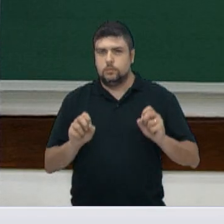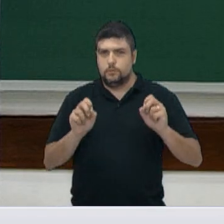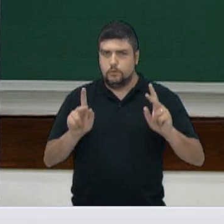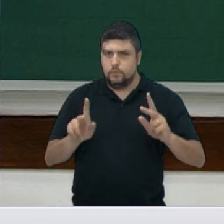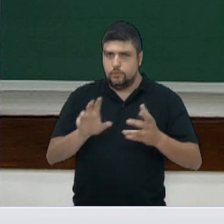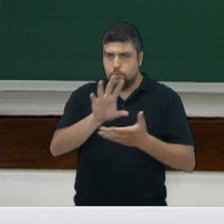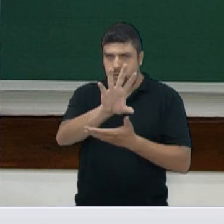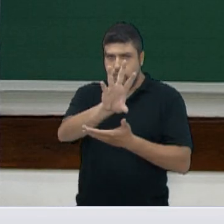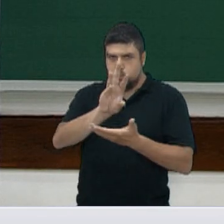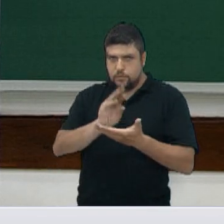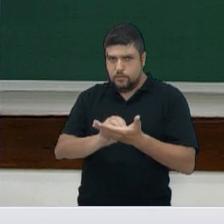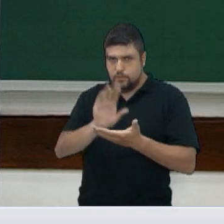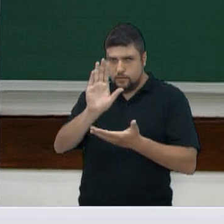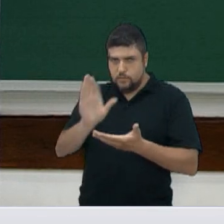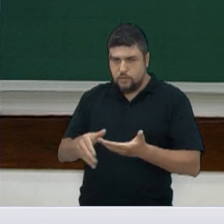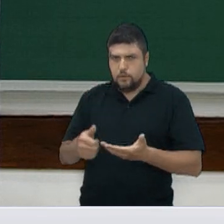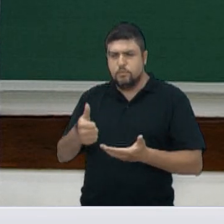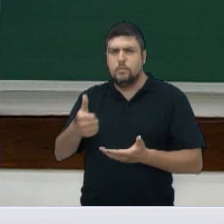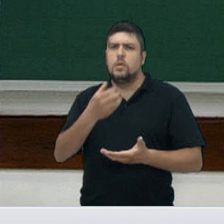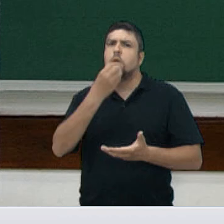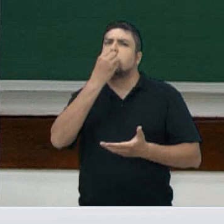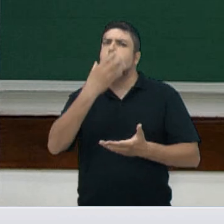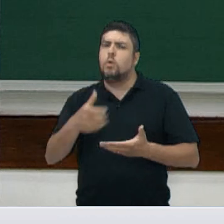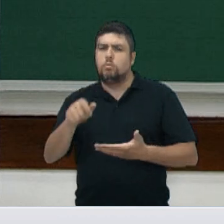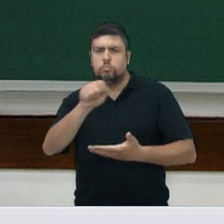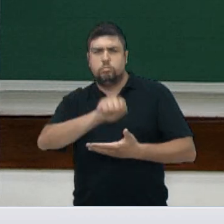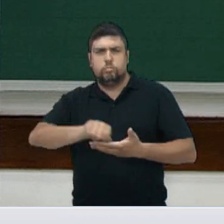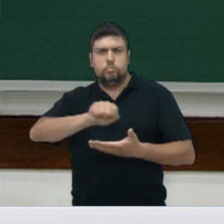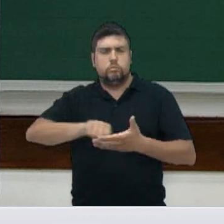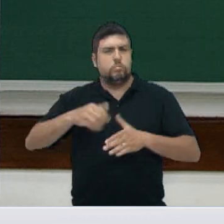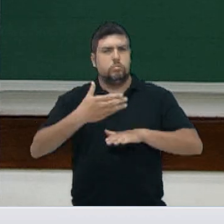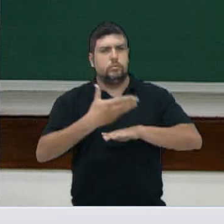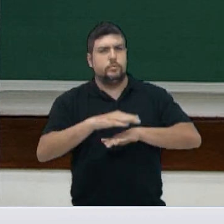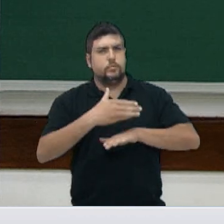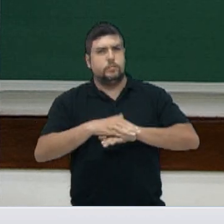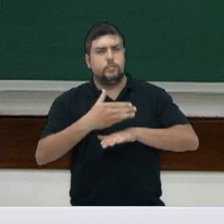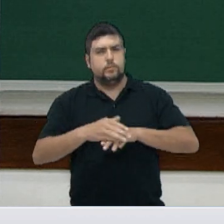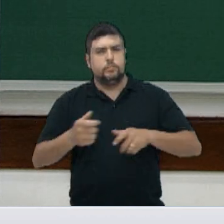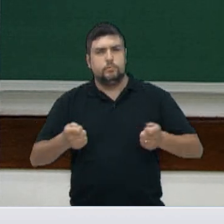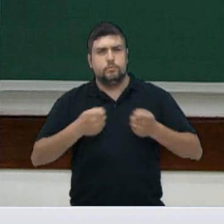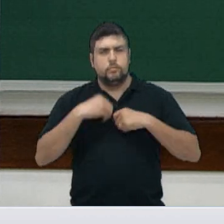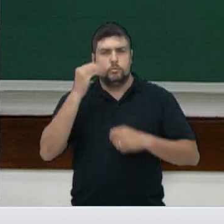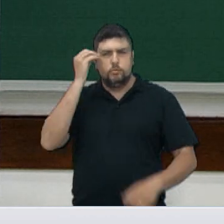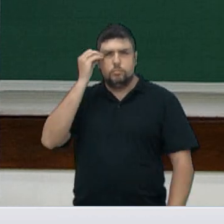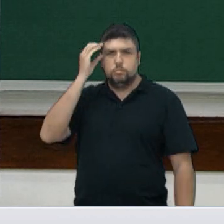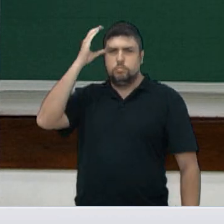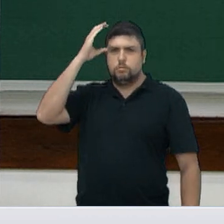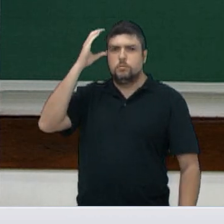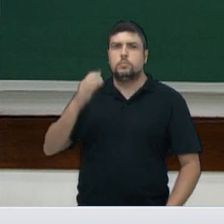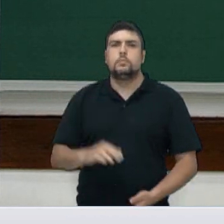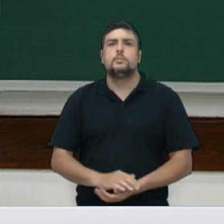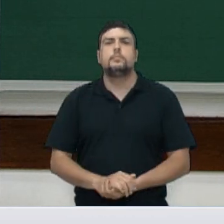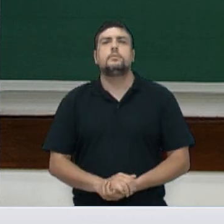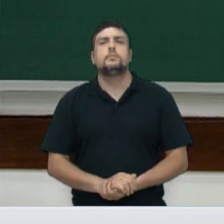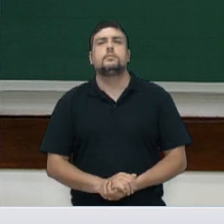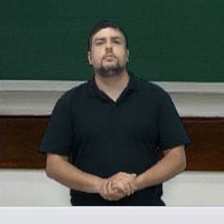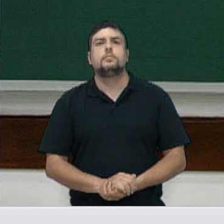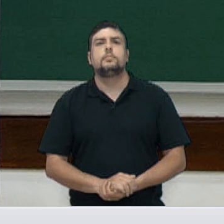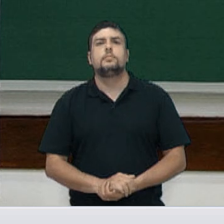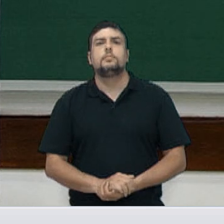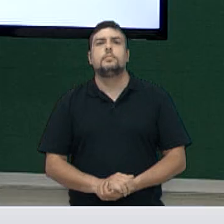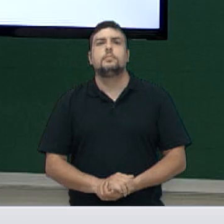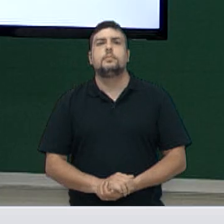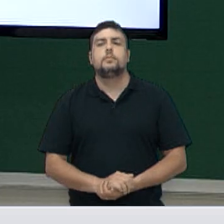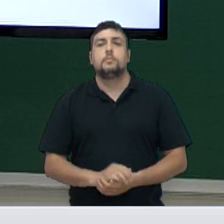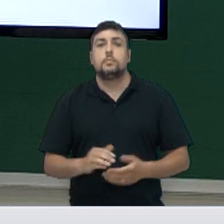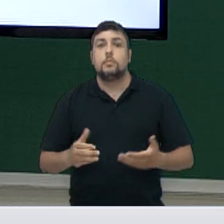Anotou? Isso, é legal anotar porque aumenta o nosso vocabulário, né? Vamos dar continuidade, então? E